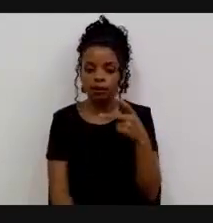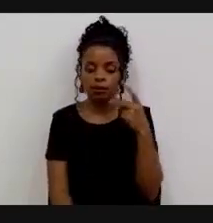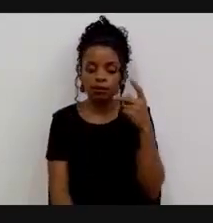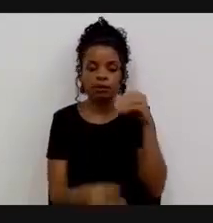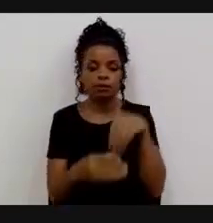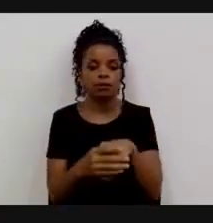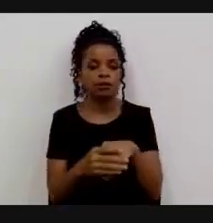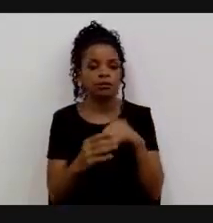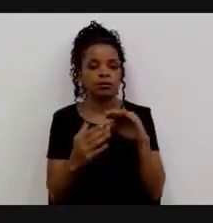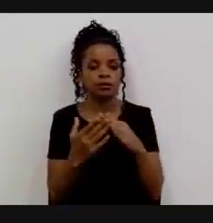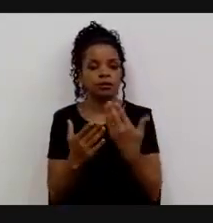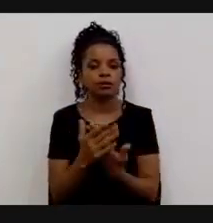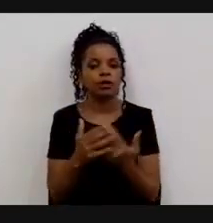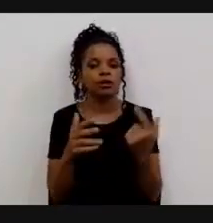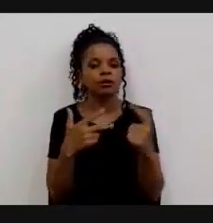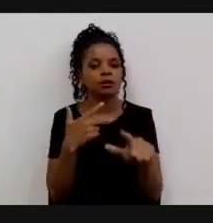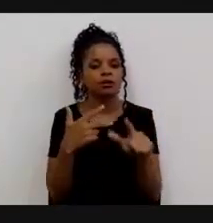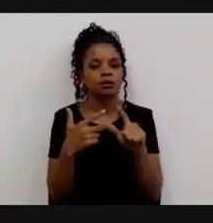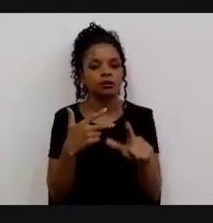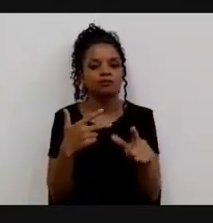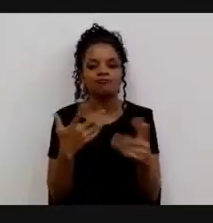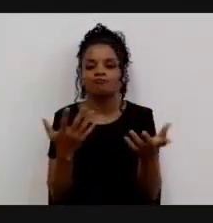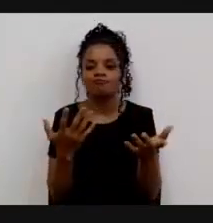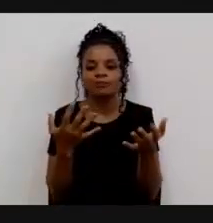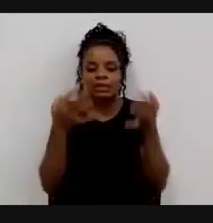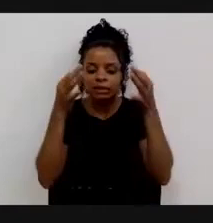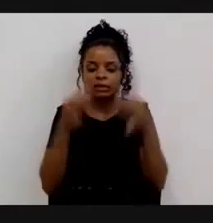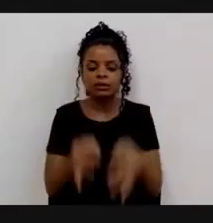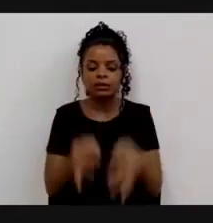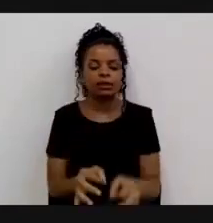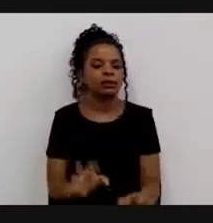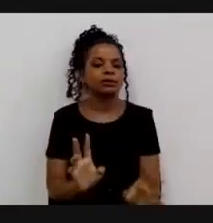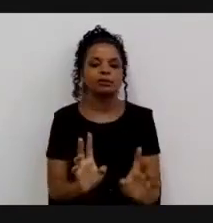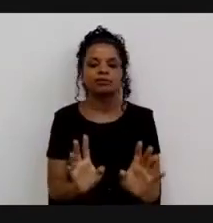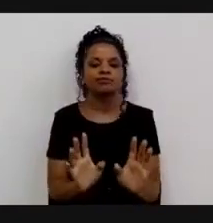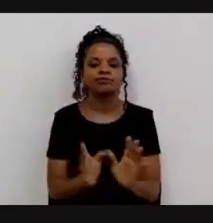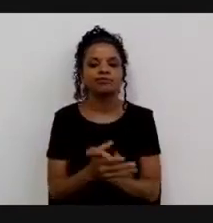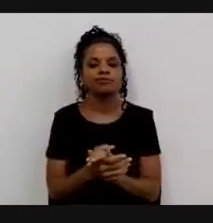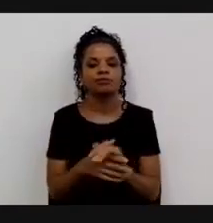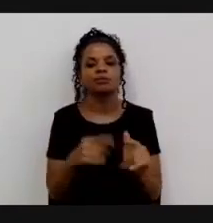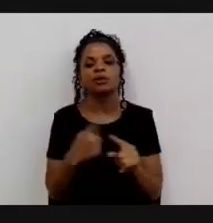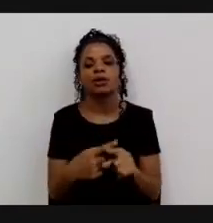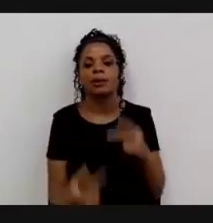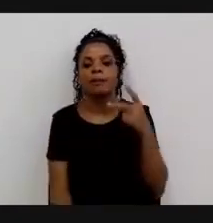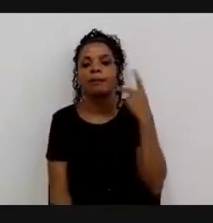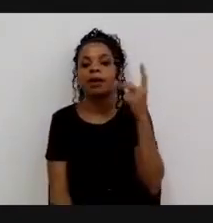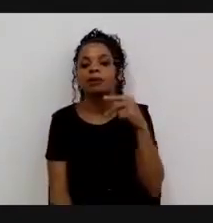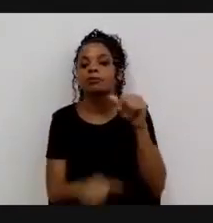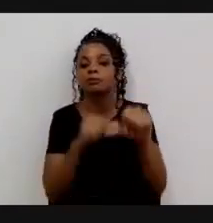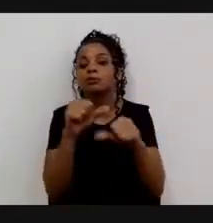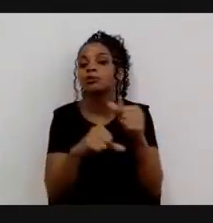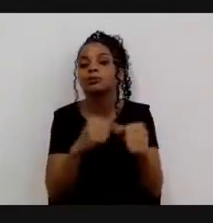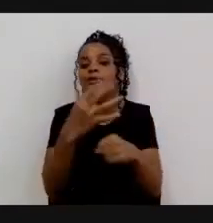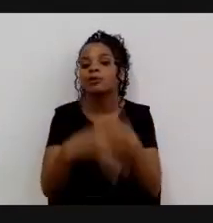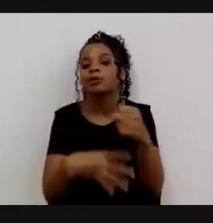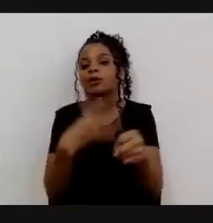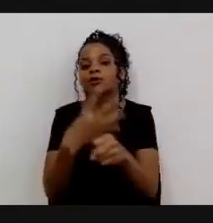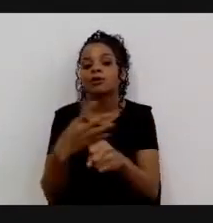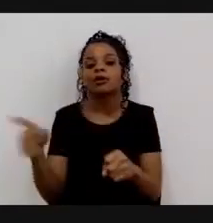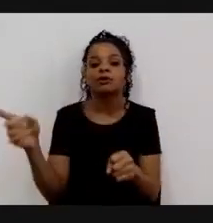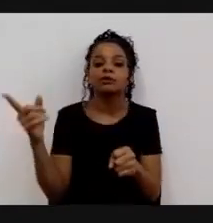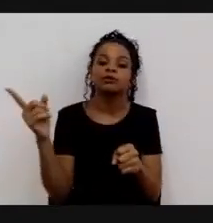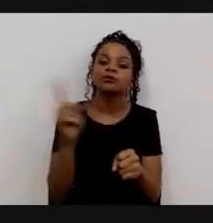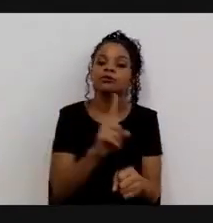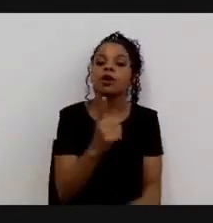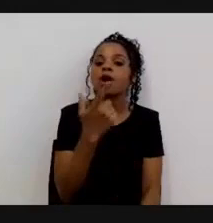exemplo. Não dá para ter certeza. O parlamentar vai mudar. O parlamentar vai embora, né? Aí, daqui 4 anos, vai chegar outro. Como